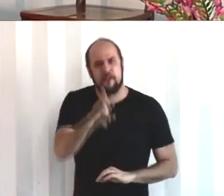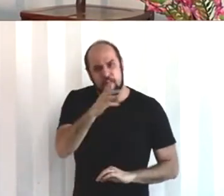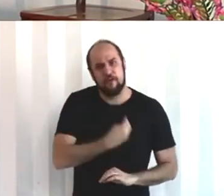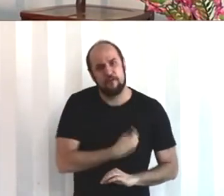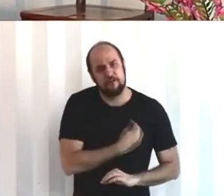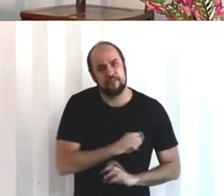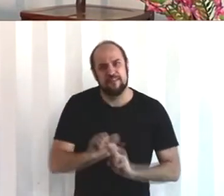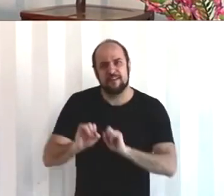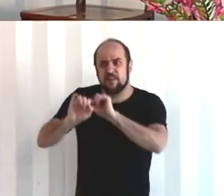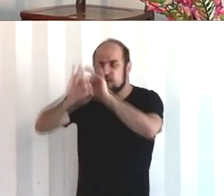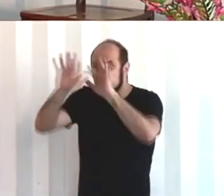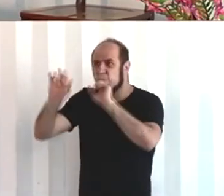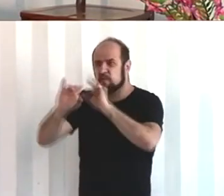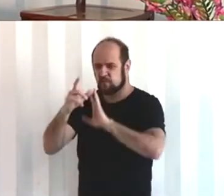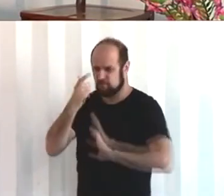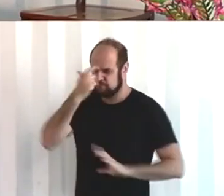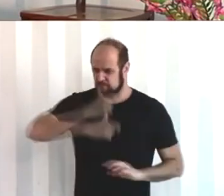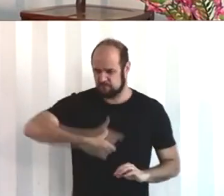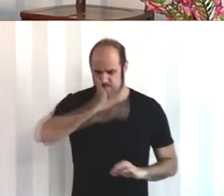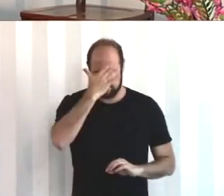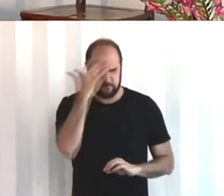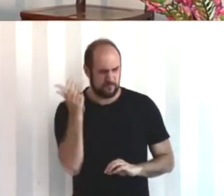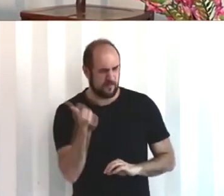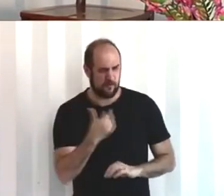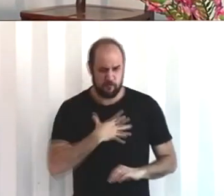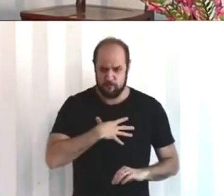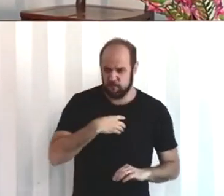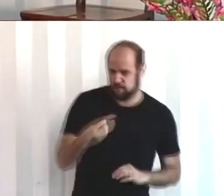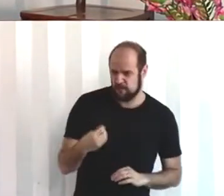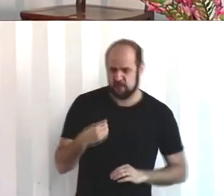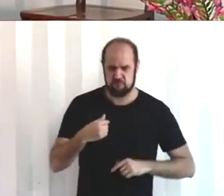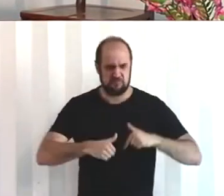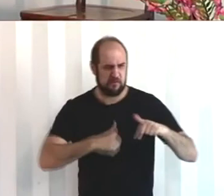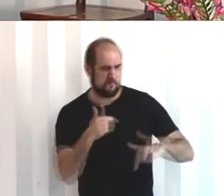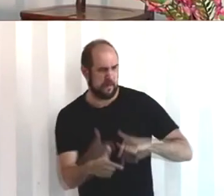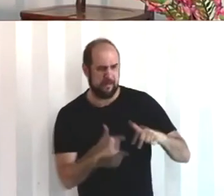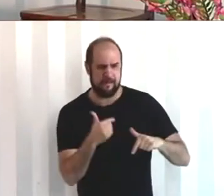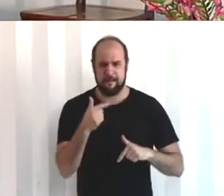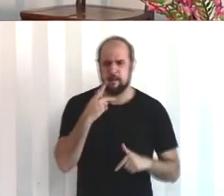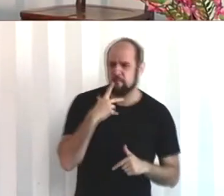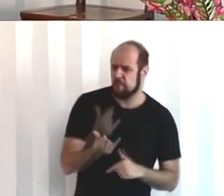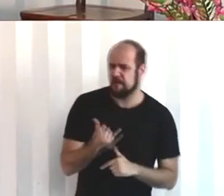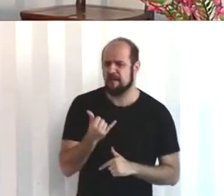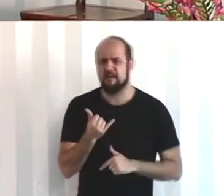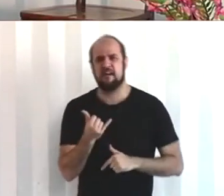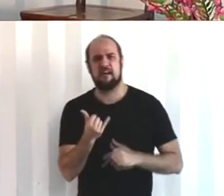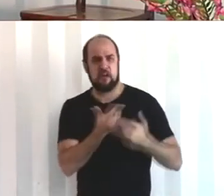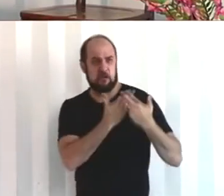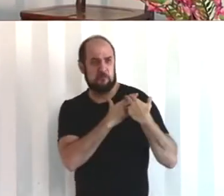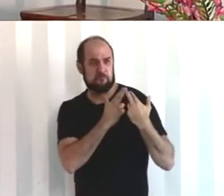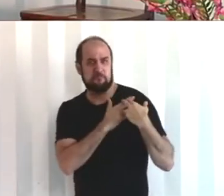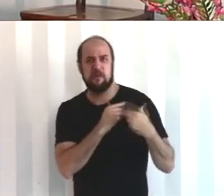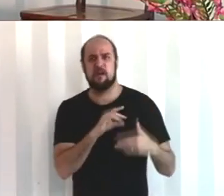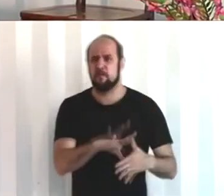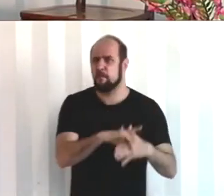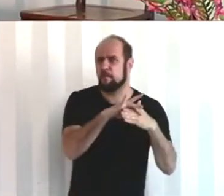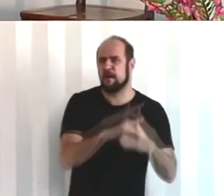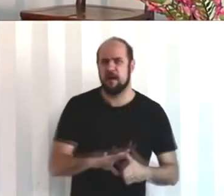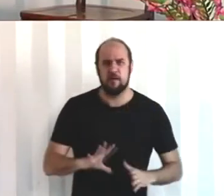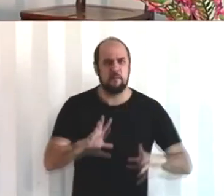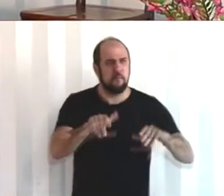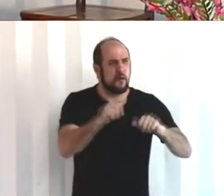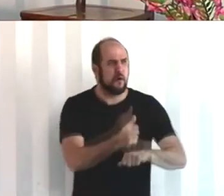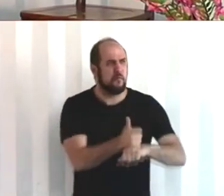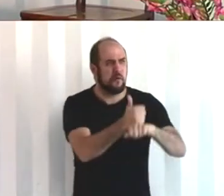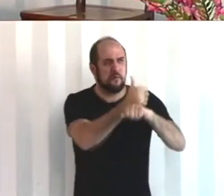como filho, como filha, como esposo, como esposa, como patrão, como empregado, como discípulo de Jesus nesse mundo, nessa geração